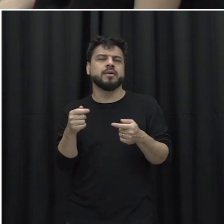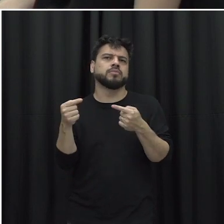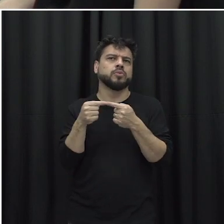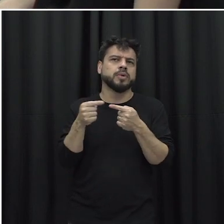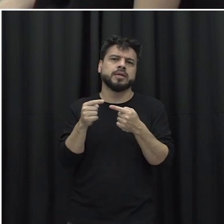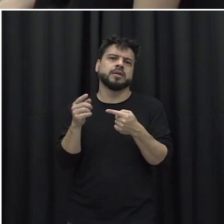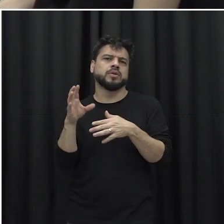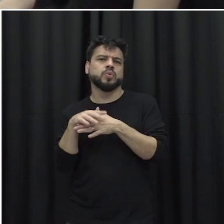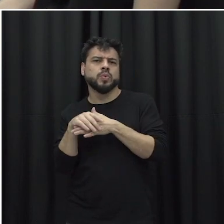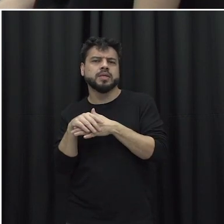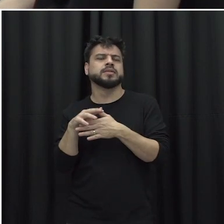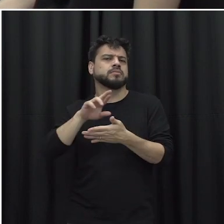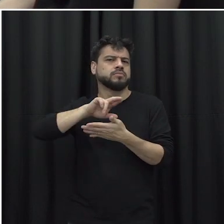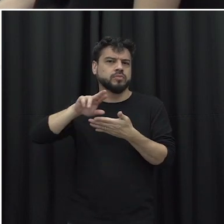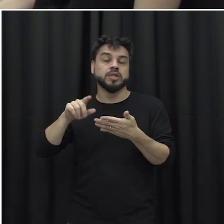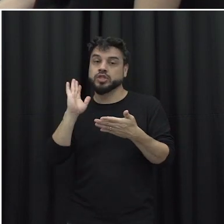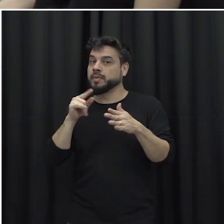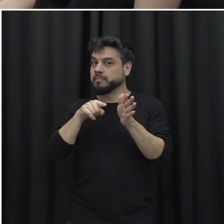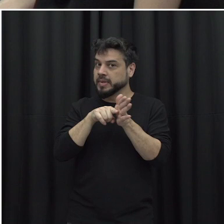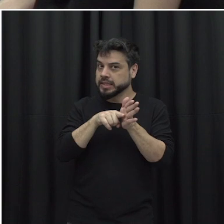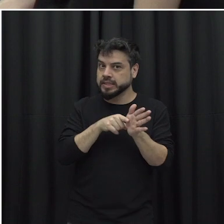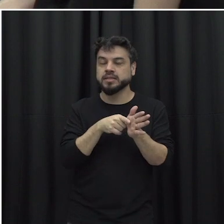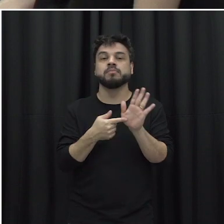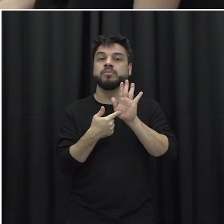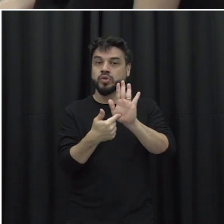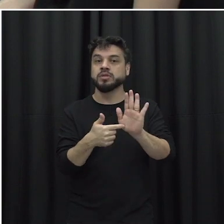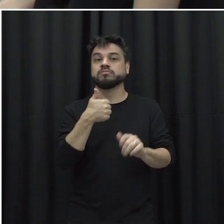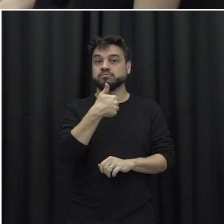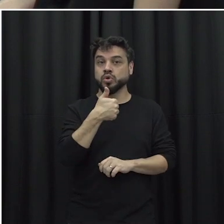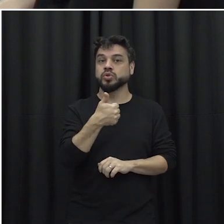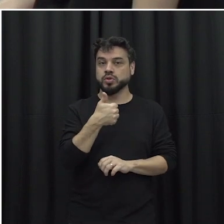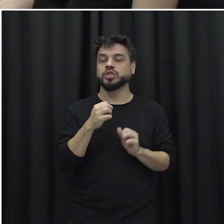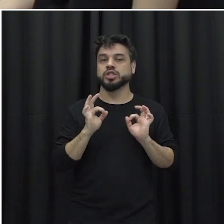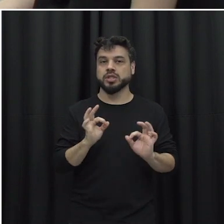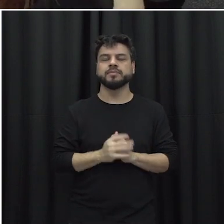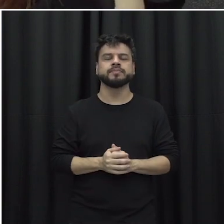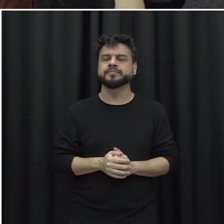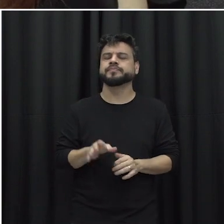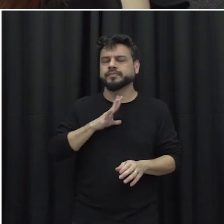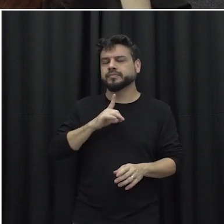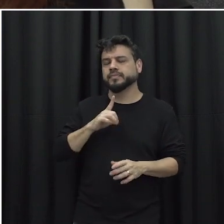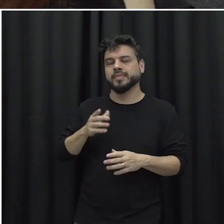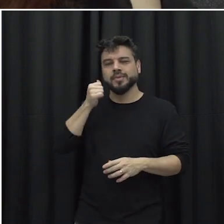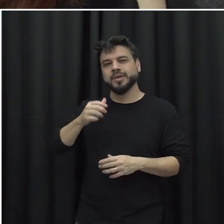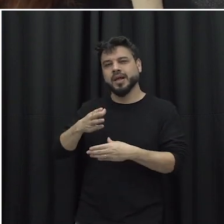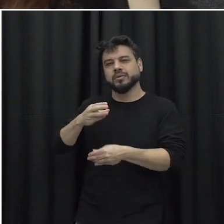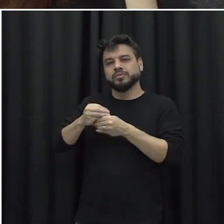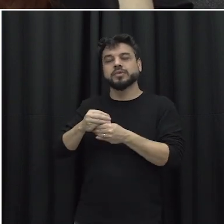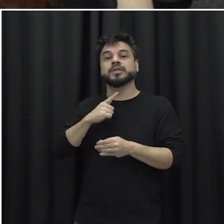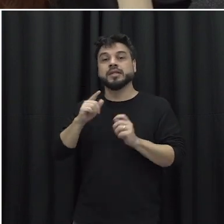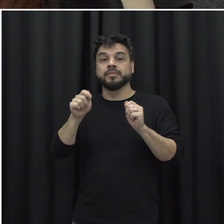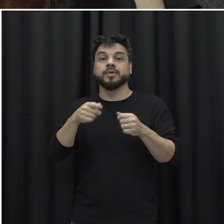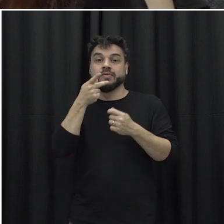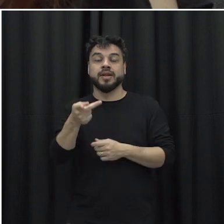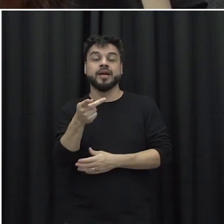várias doenças aí com pesquisas bem positivas com relação a isso. E aí também a gente pode citar, né,